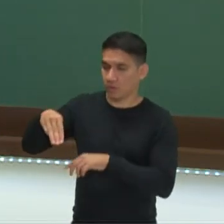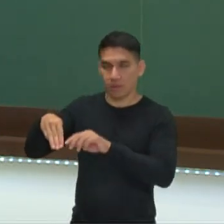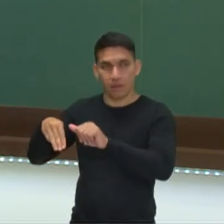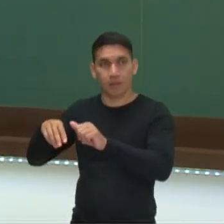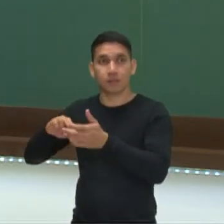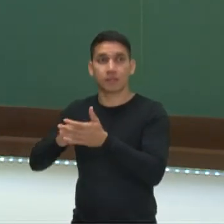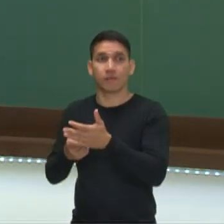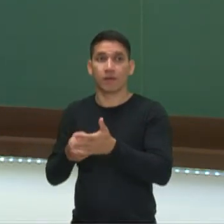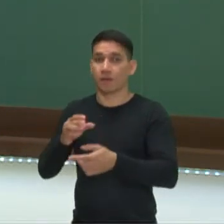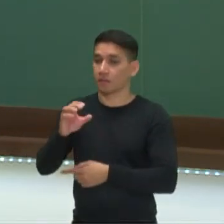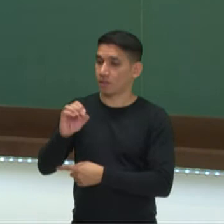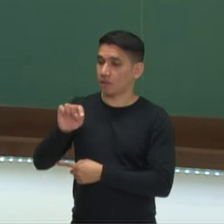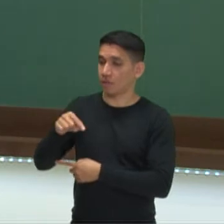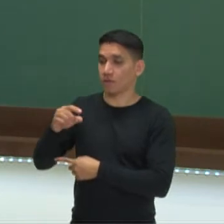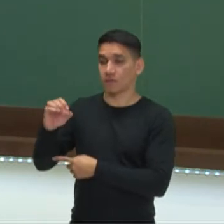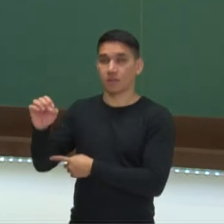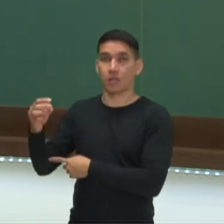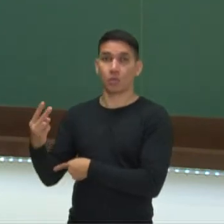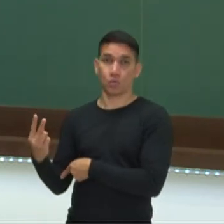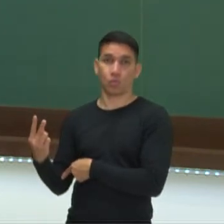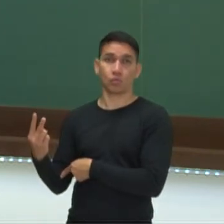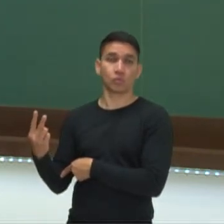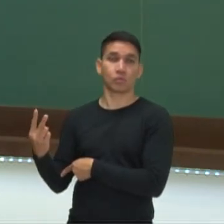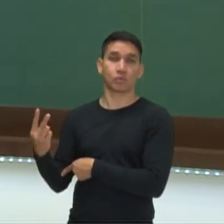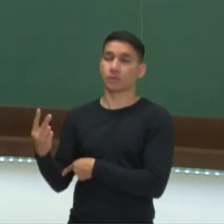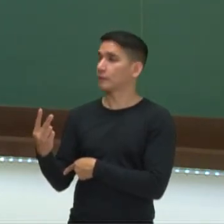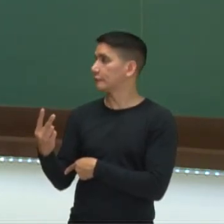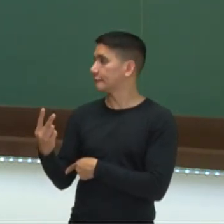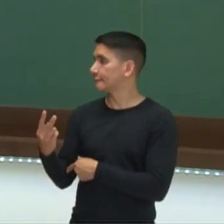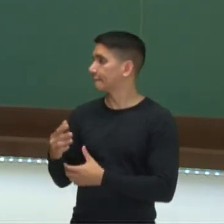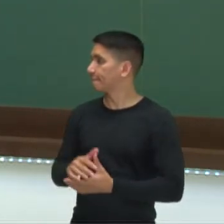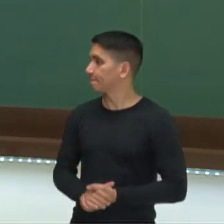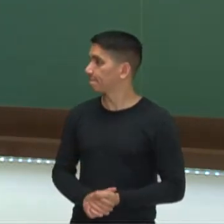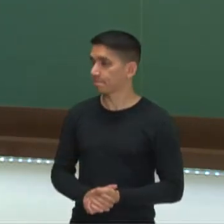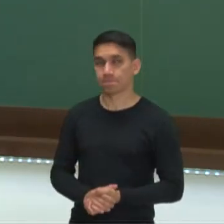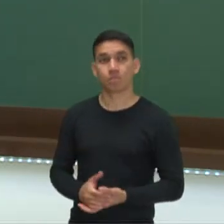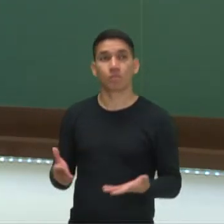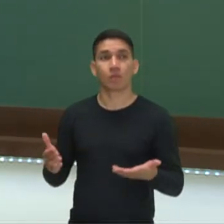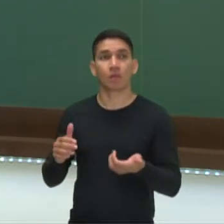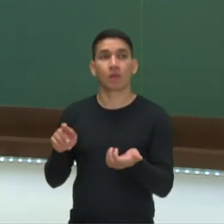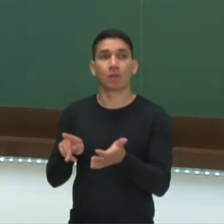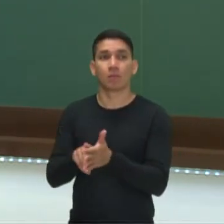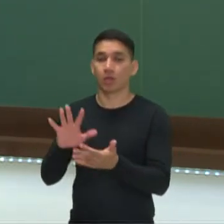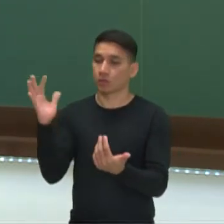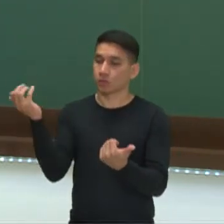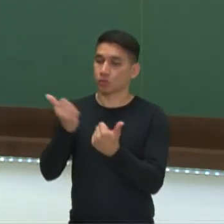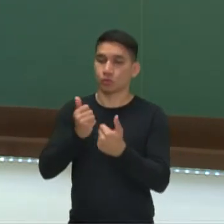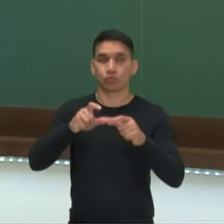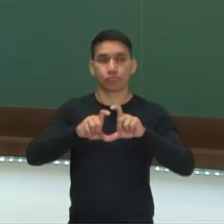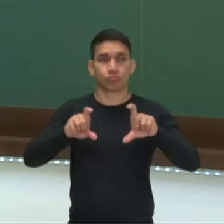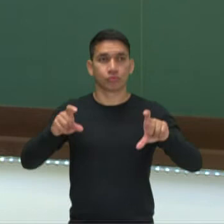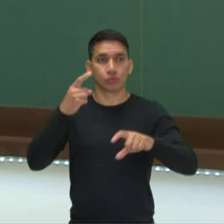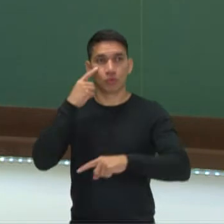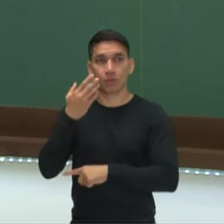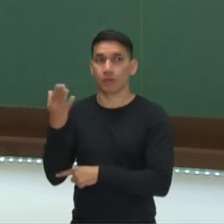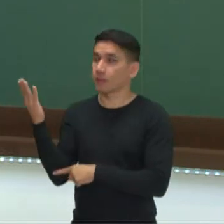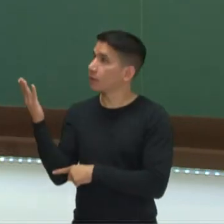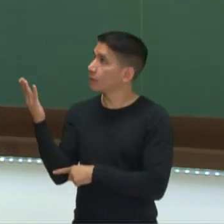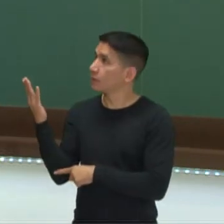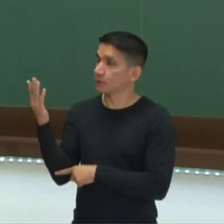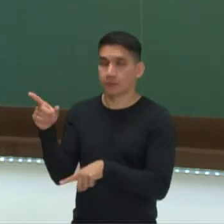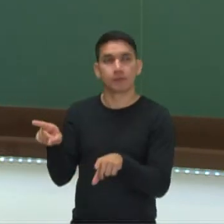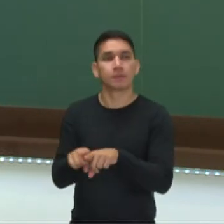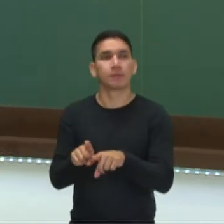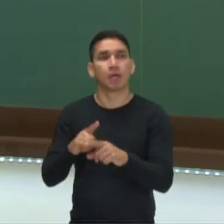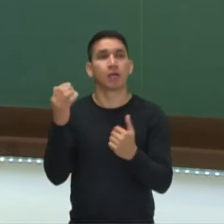0,002, né? Terceira casa decimal, 2. Agora eu coloco esse valor aqui na corrente, coloco o valor de 5 volts na